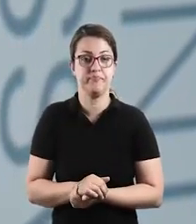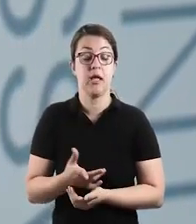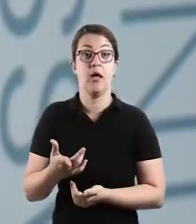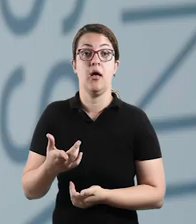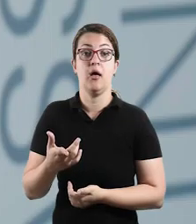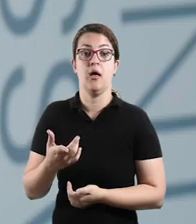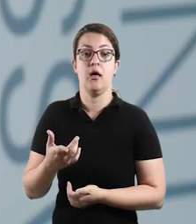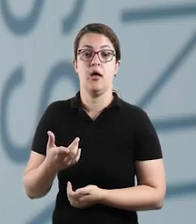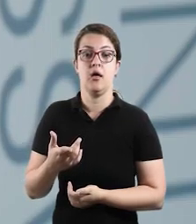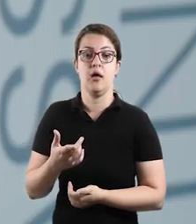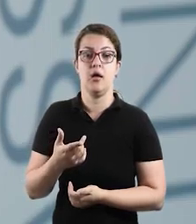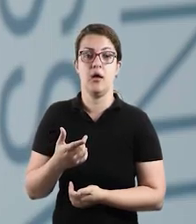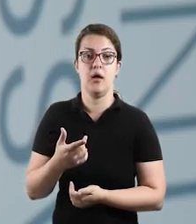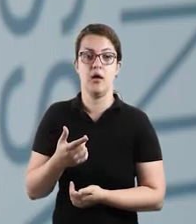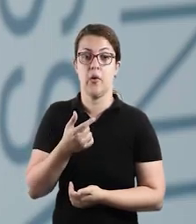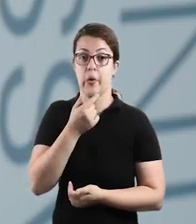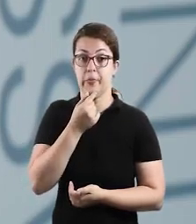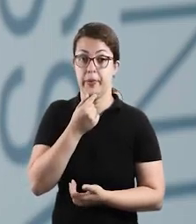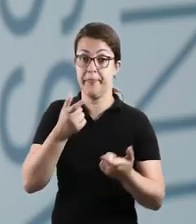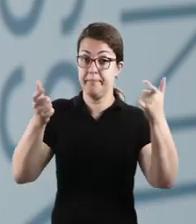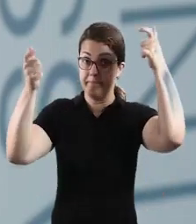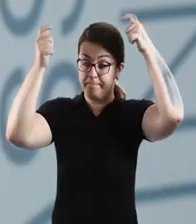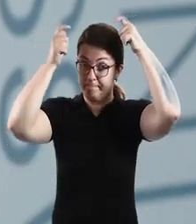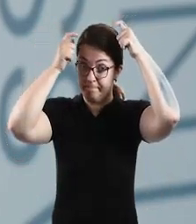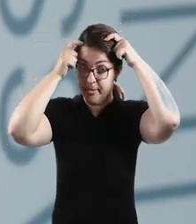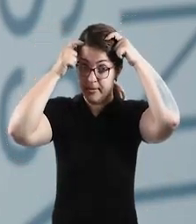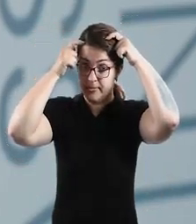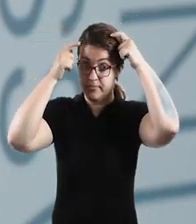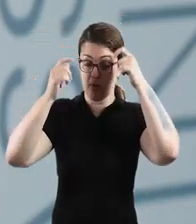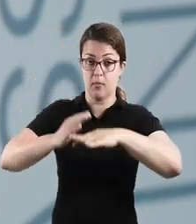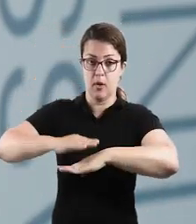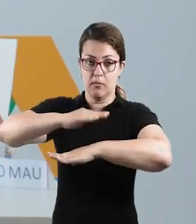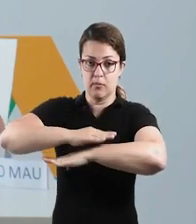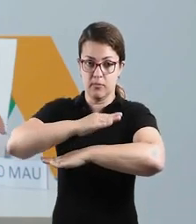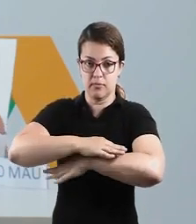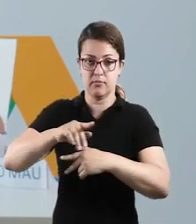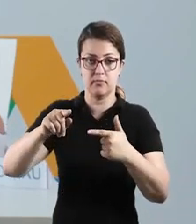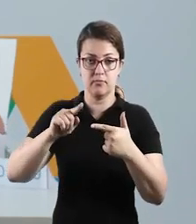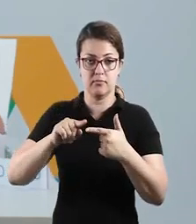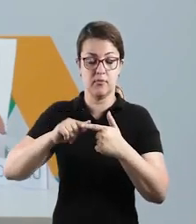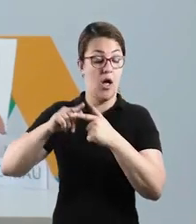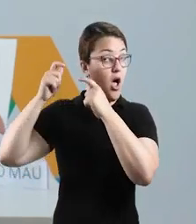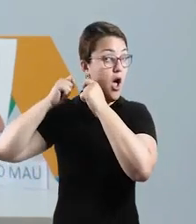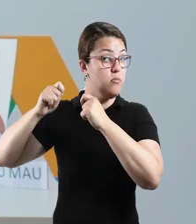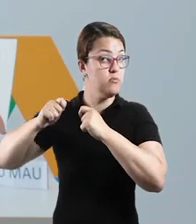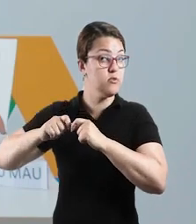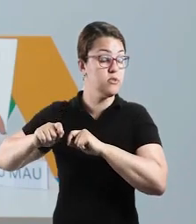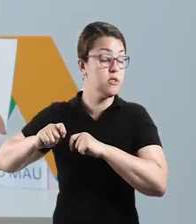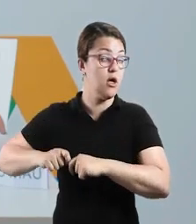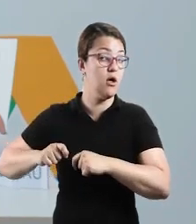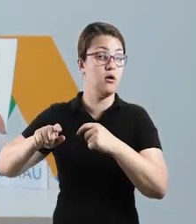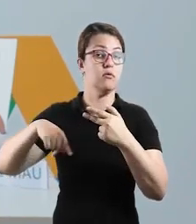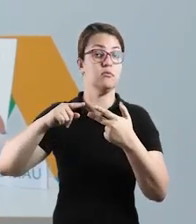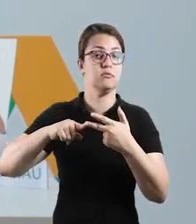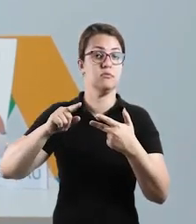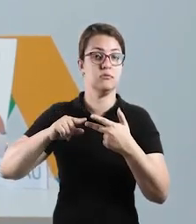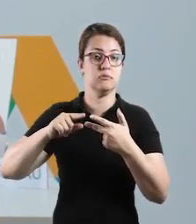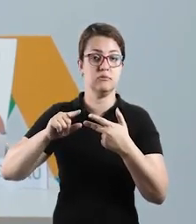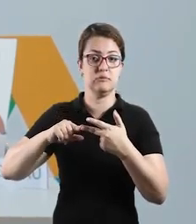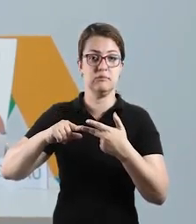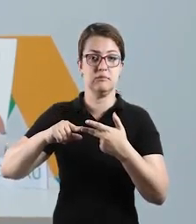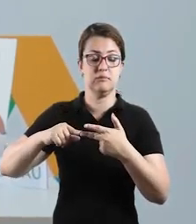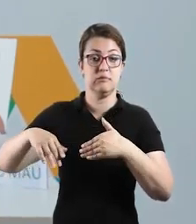O Príncipe Sapo, Rapunzel, a Branca de Neve, Cinderela,